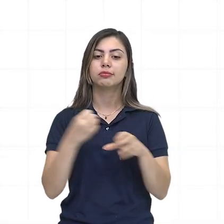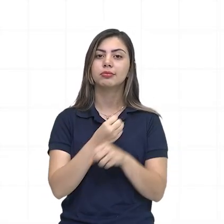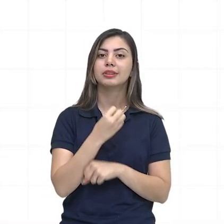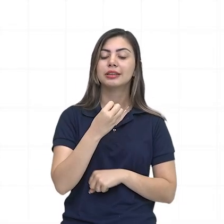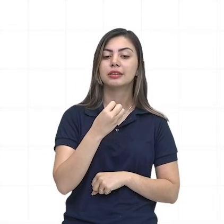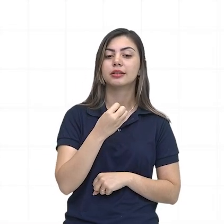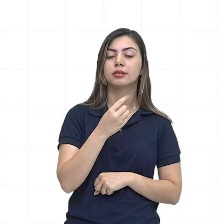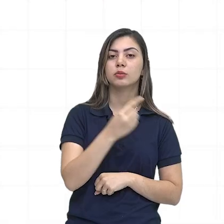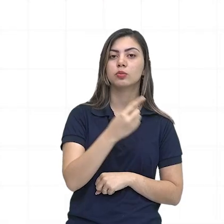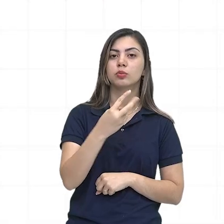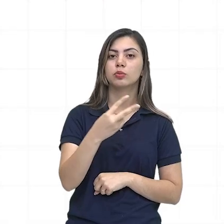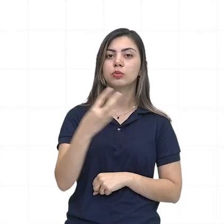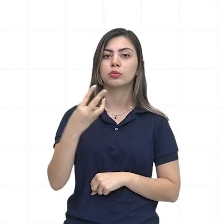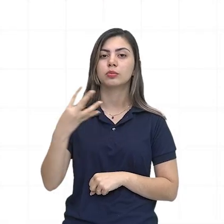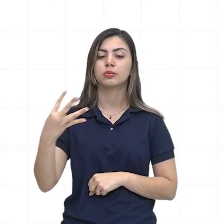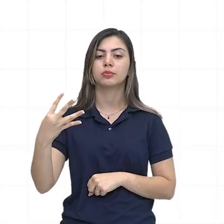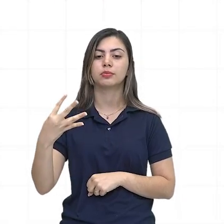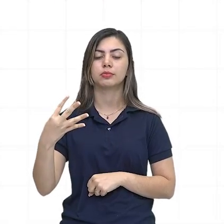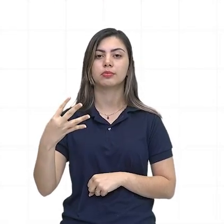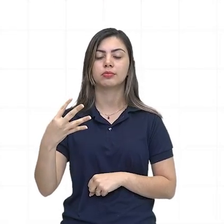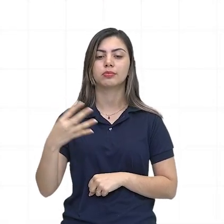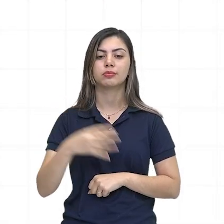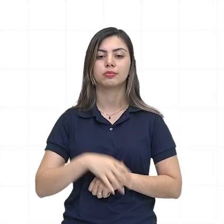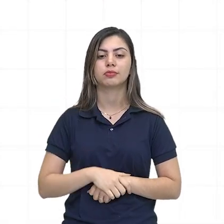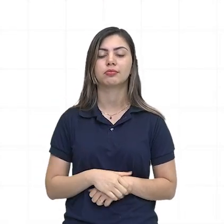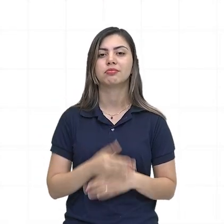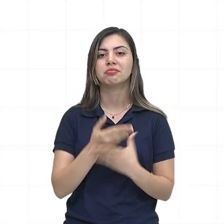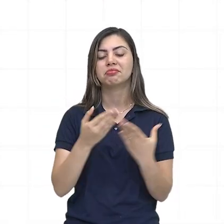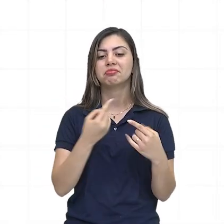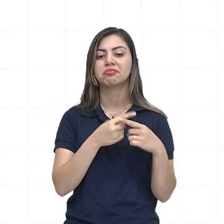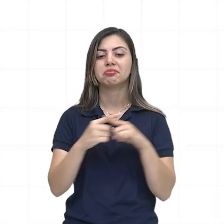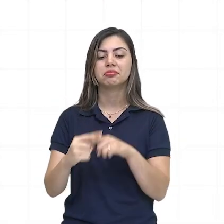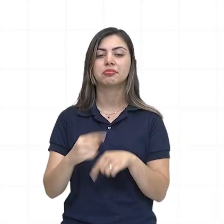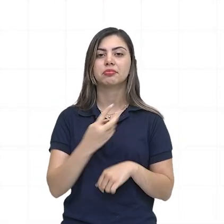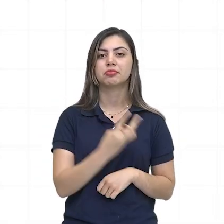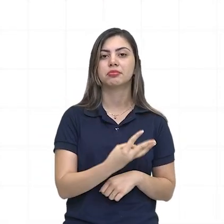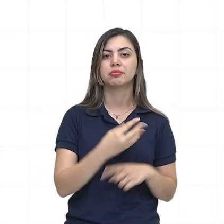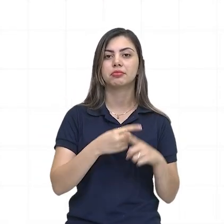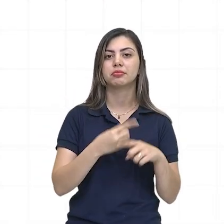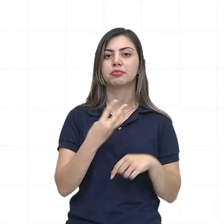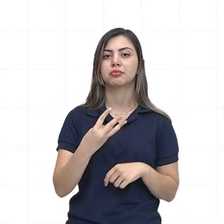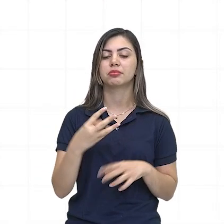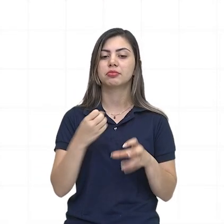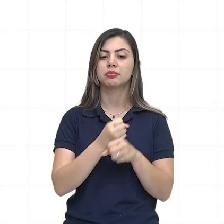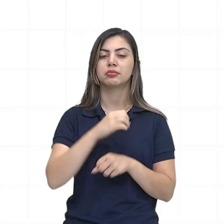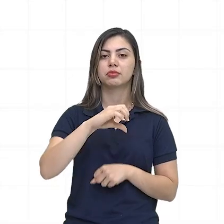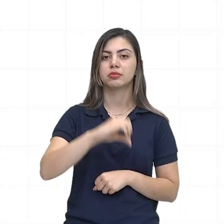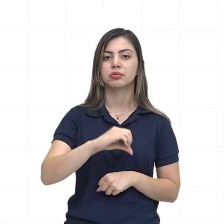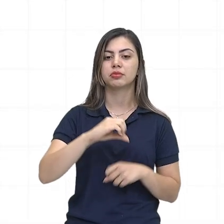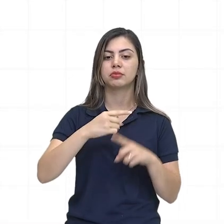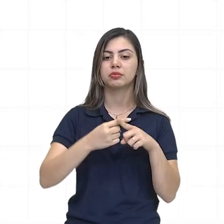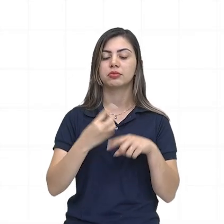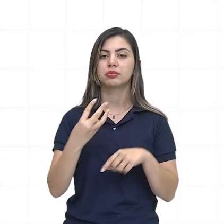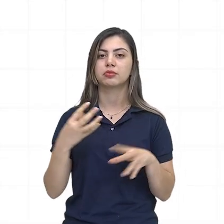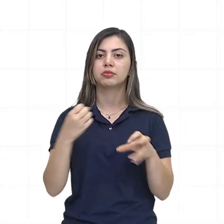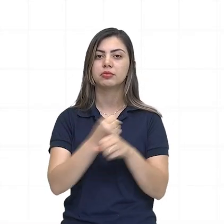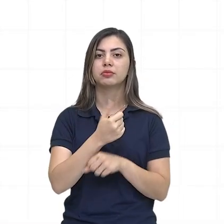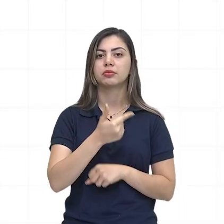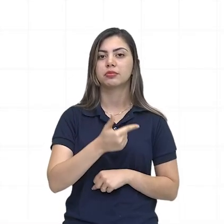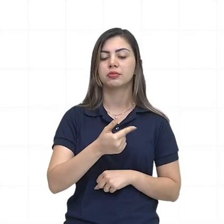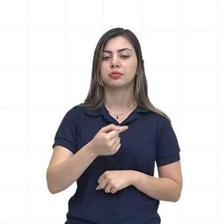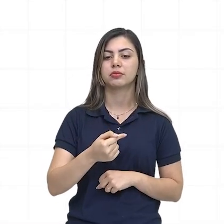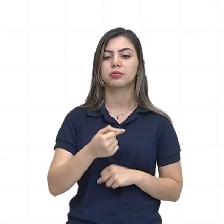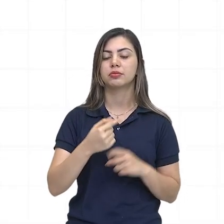e vezes 3. E aí você opera. 3 vezes 3 é 9, 9 vezes 3 é